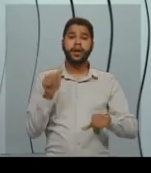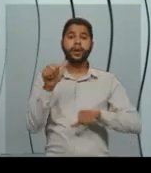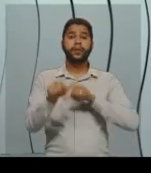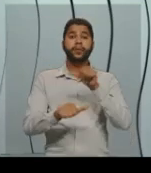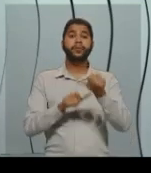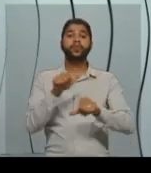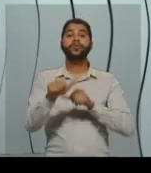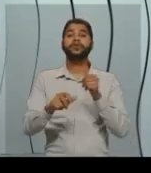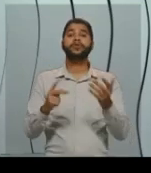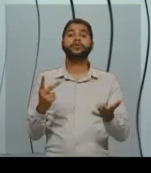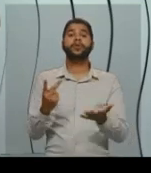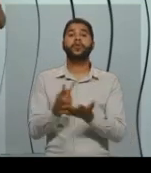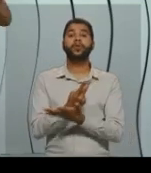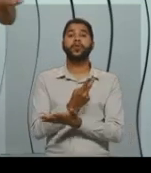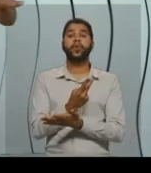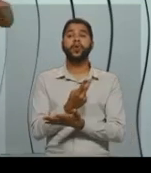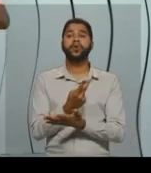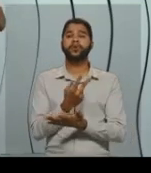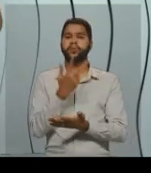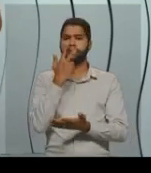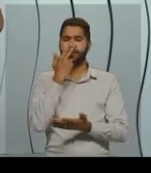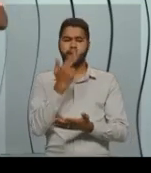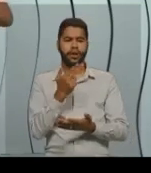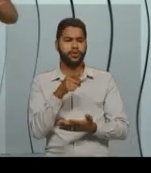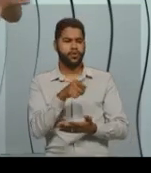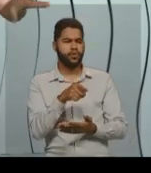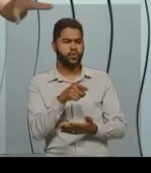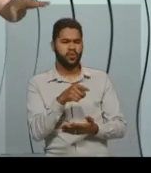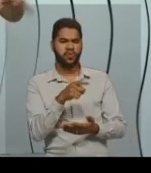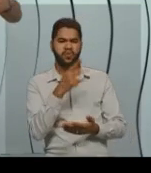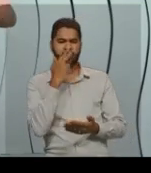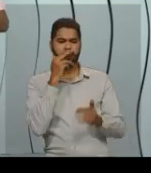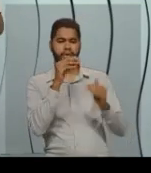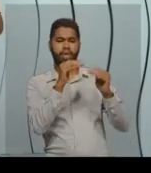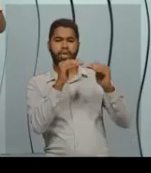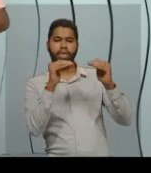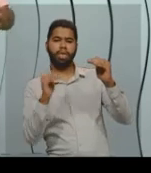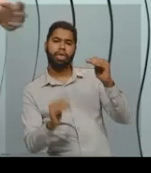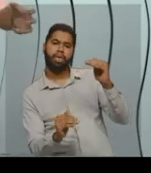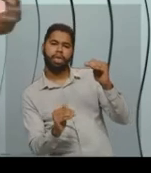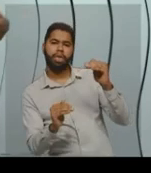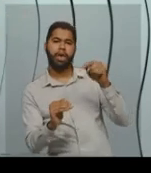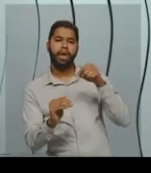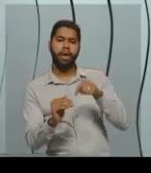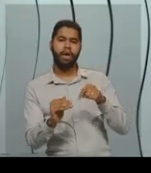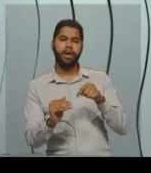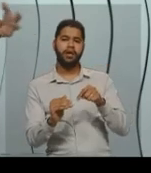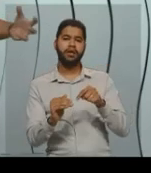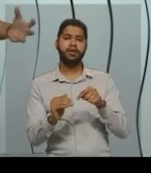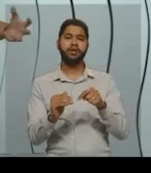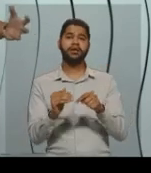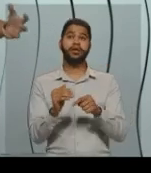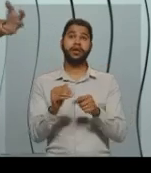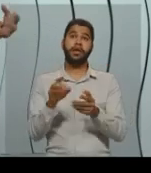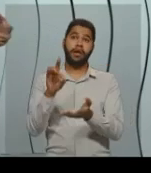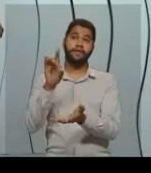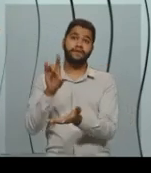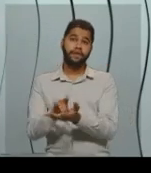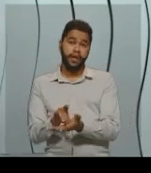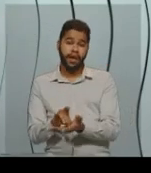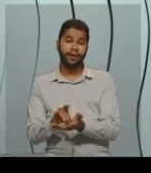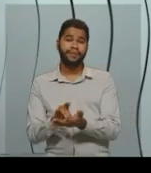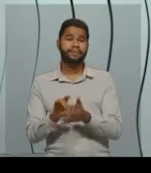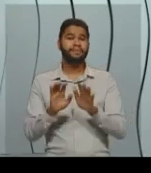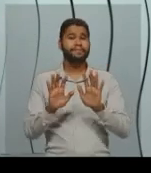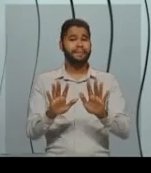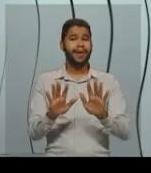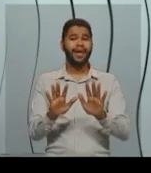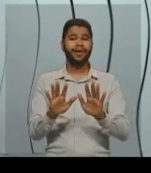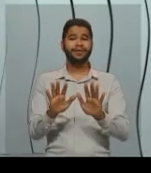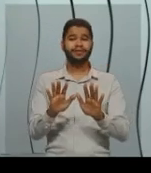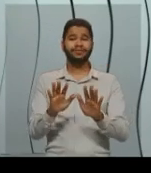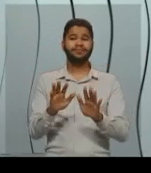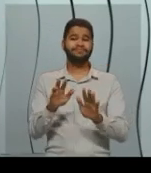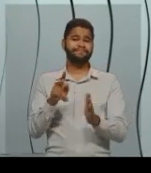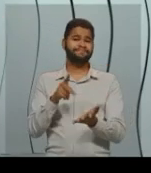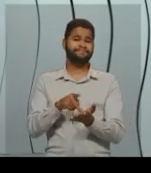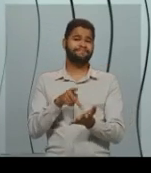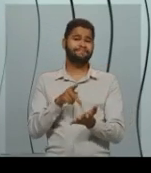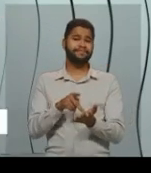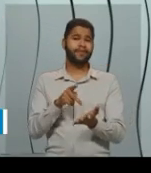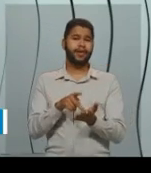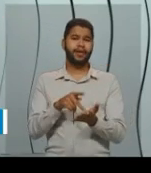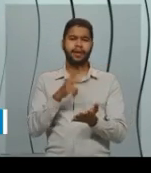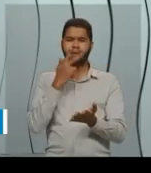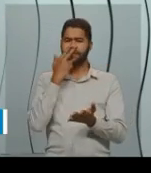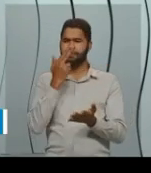mudança ocorre naquilo que é menor, naquilo que é inferior, nas coisas que nós chamamos de reais, mas na verdade elas são uma